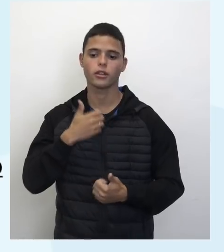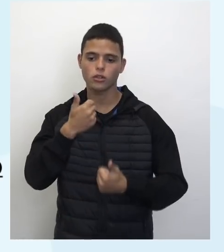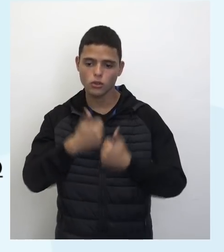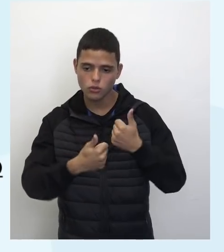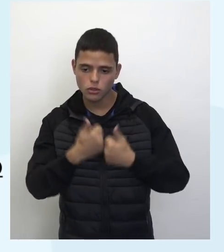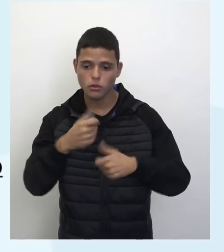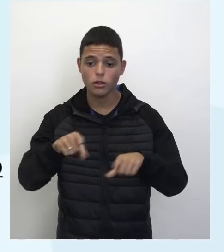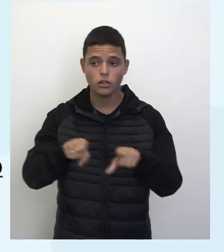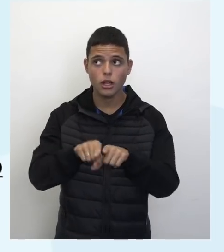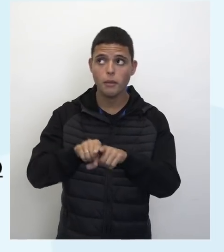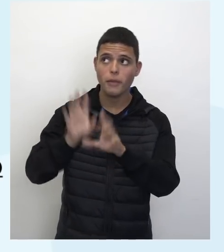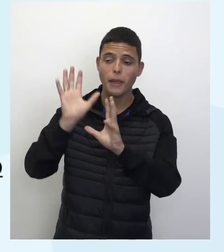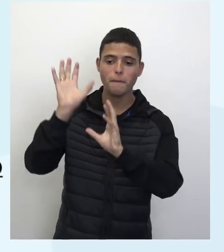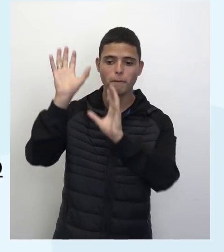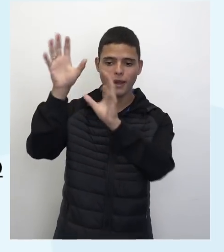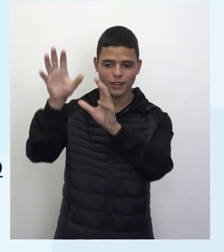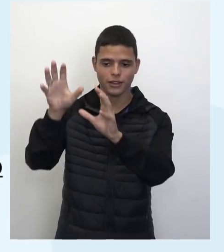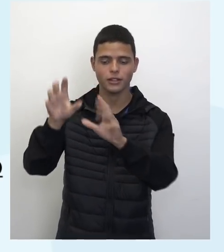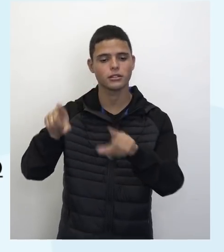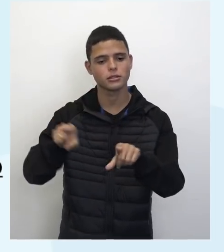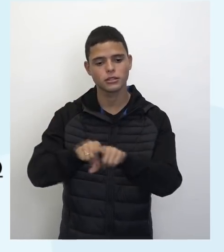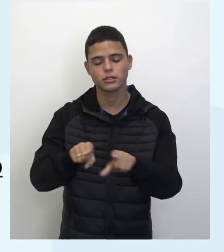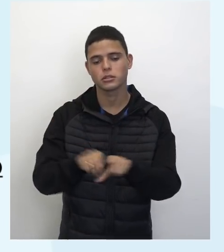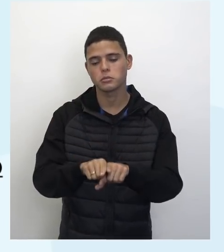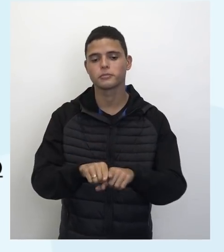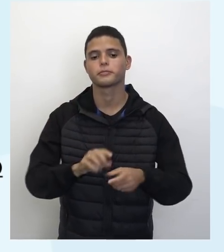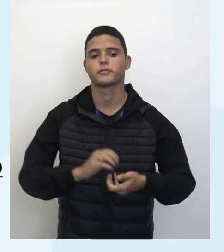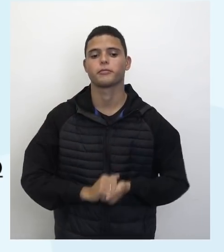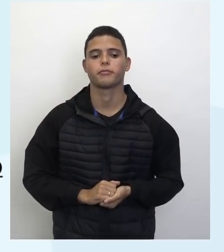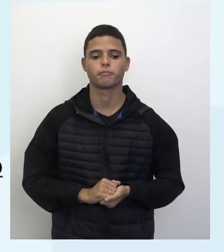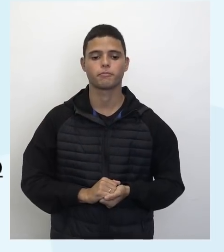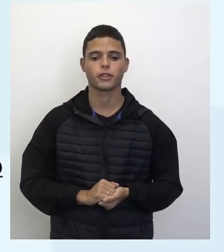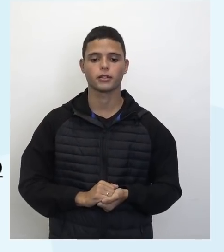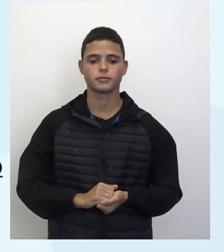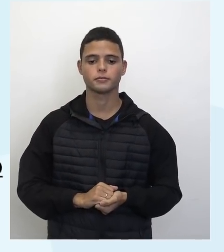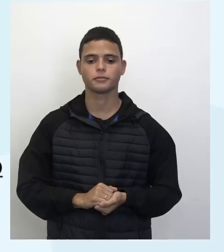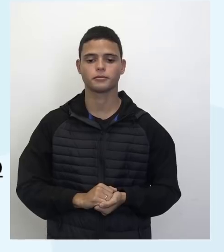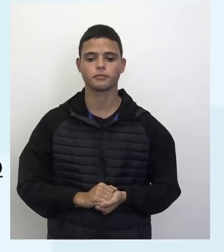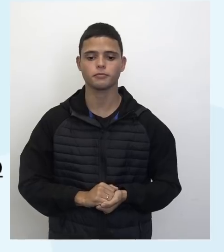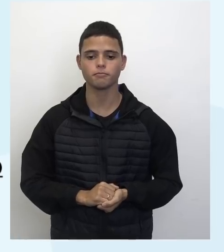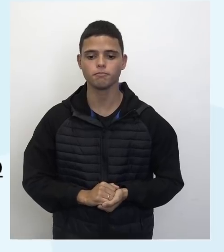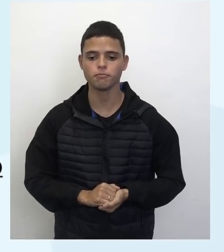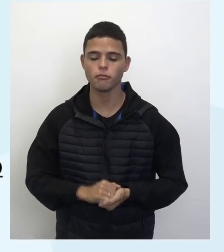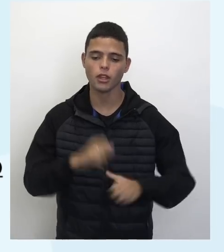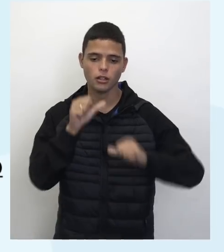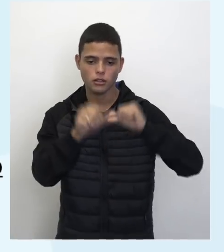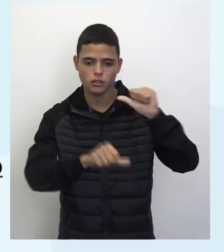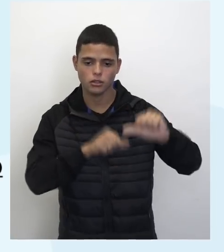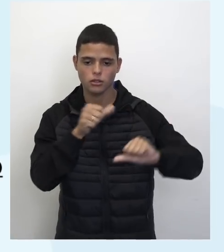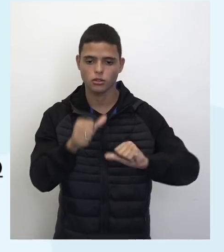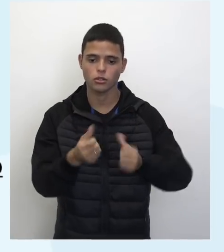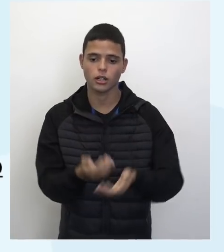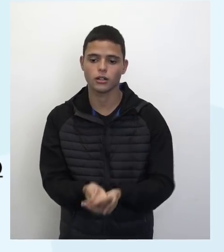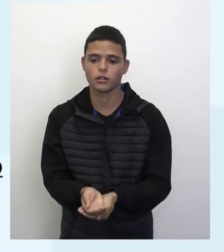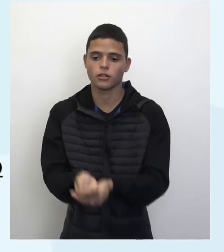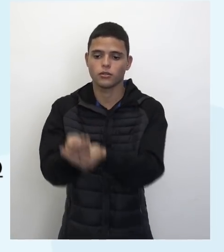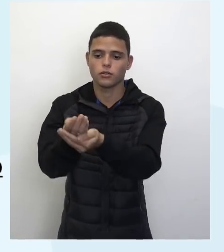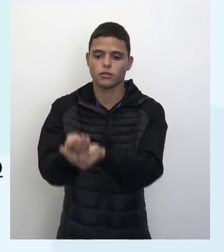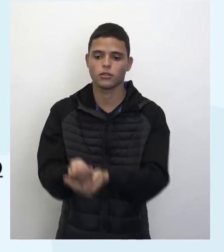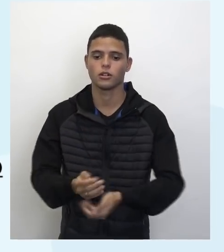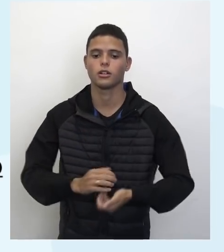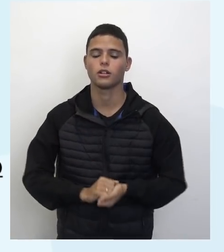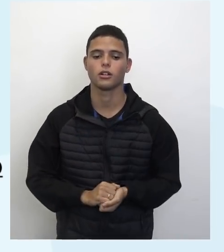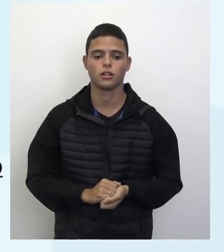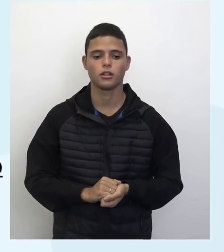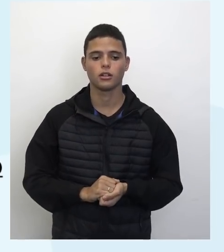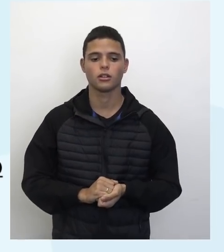preferia vôlei. Mas pode ser basquete. Não, eu arrumo. Tá bom. A gente vai arrumando. Vôlei. Isso. Tá. E aí, a